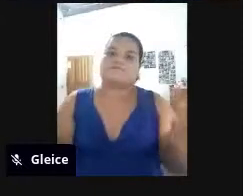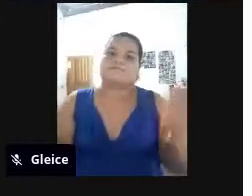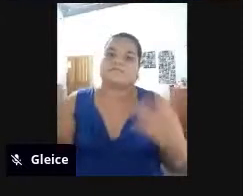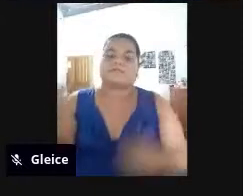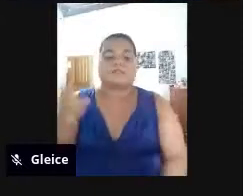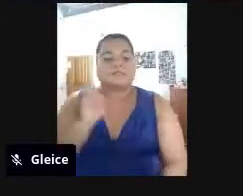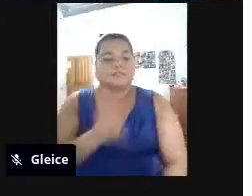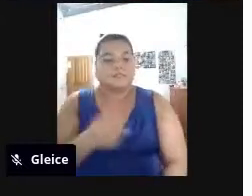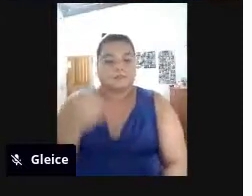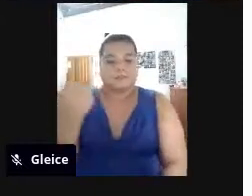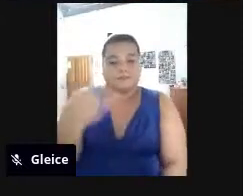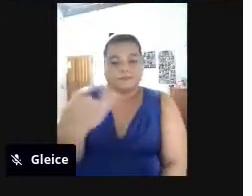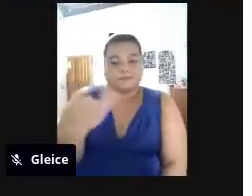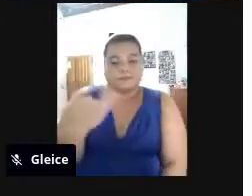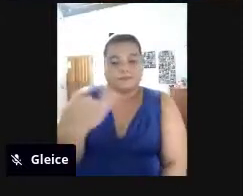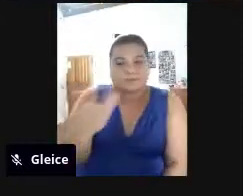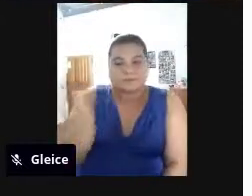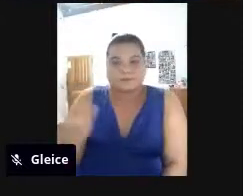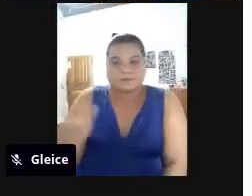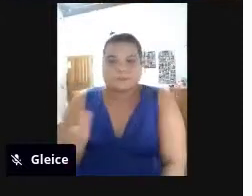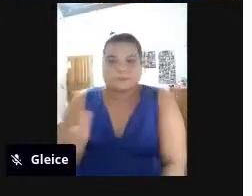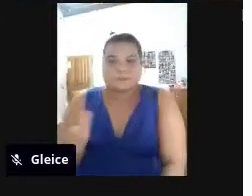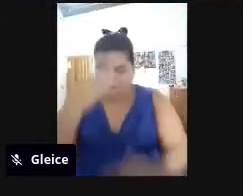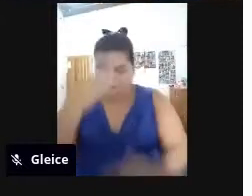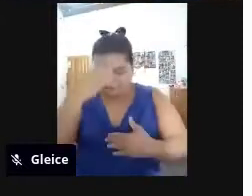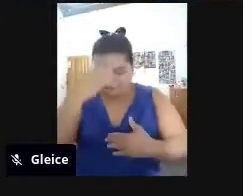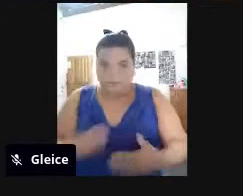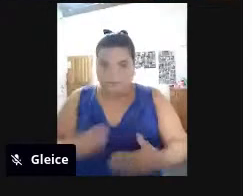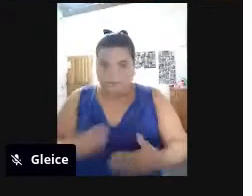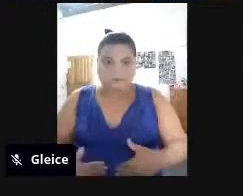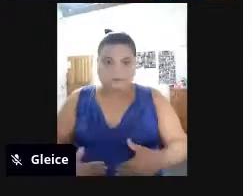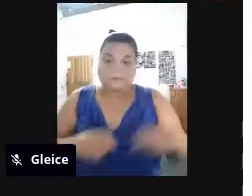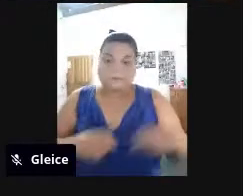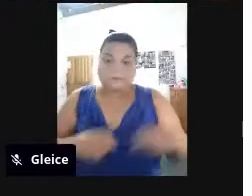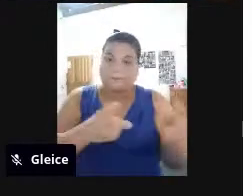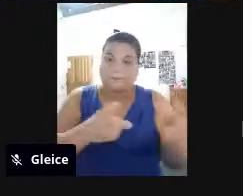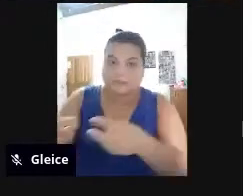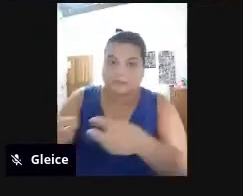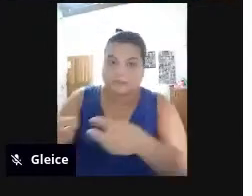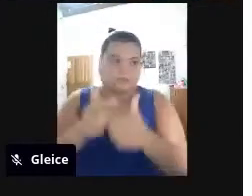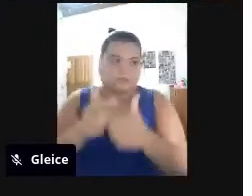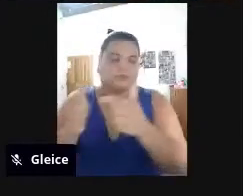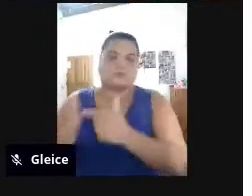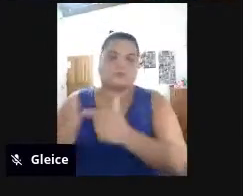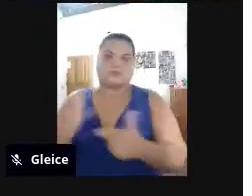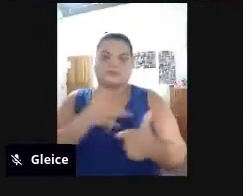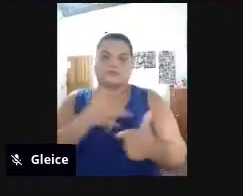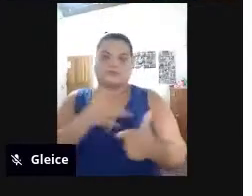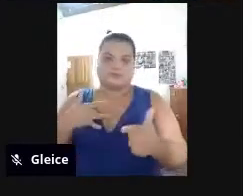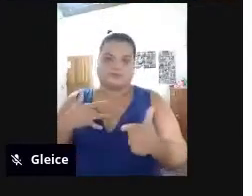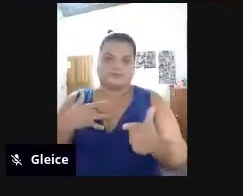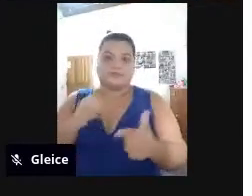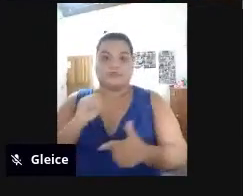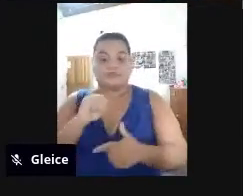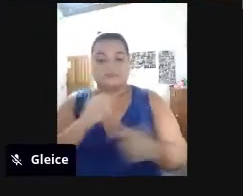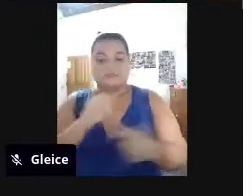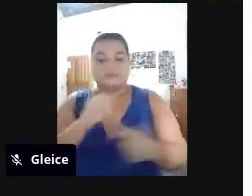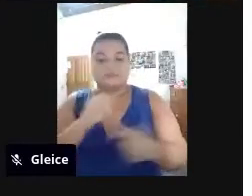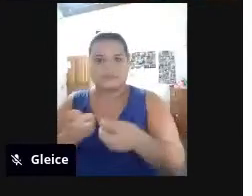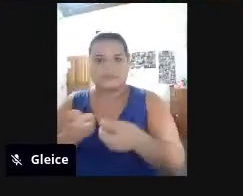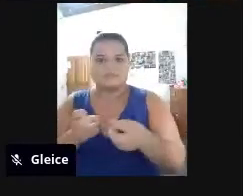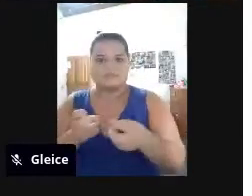para identificar possíveis deficiências. Se identificou, elas devem ser tratadas, porque elas estão associadas com queda